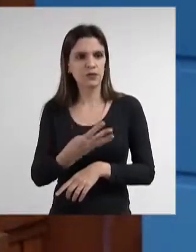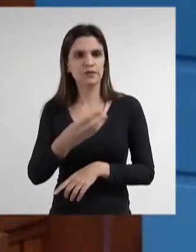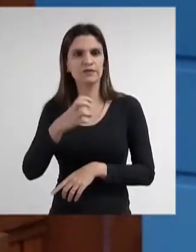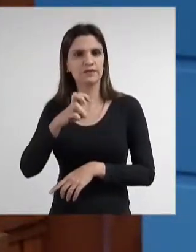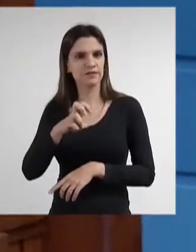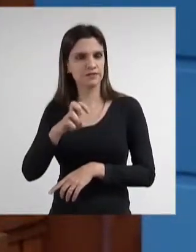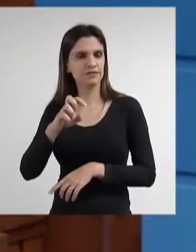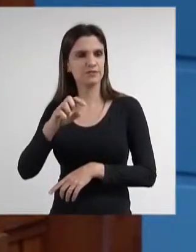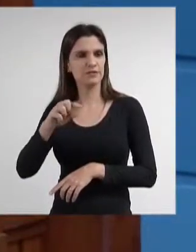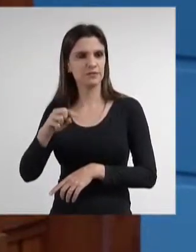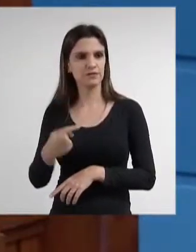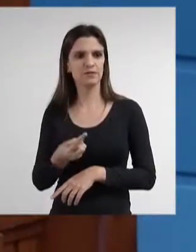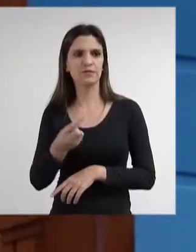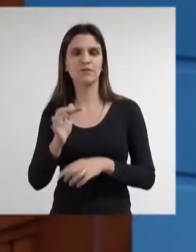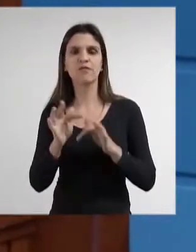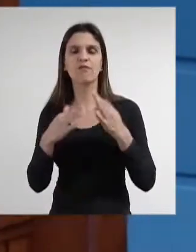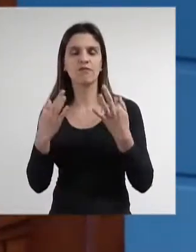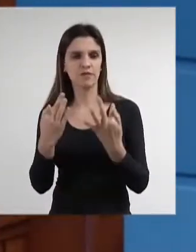famílias,